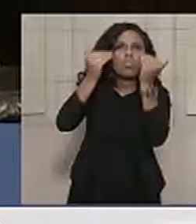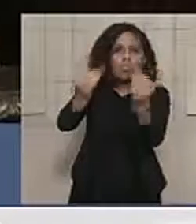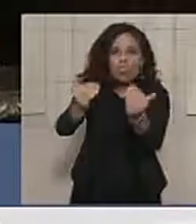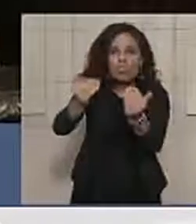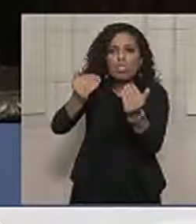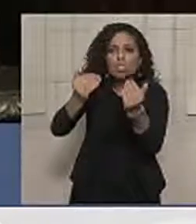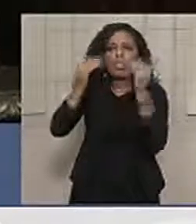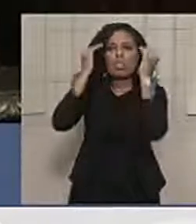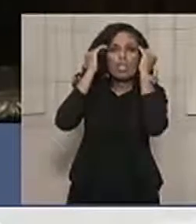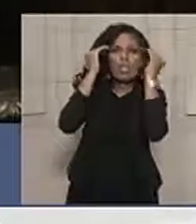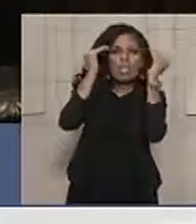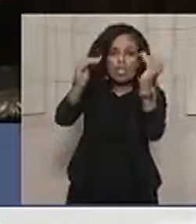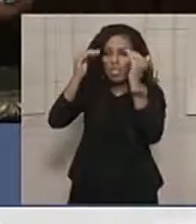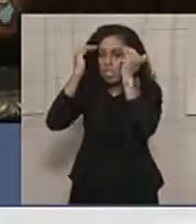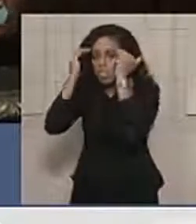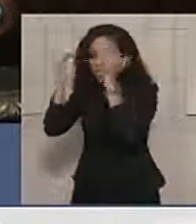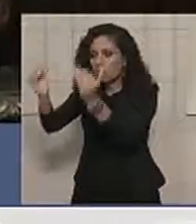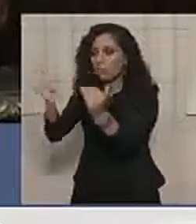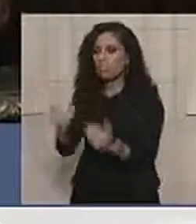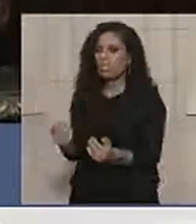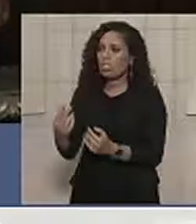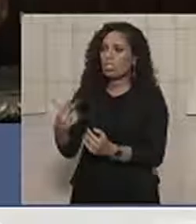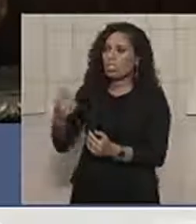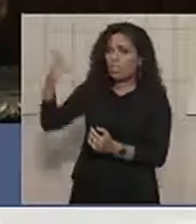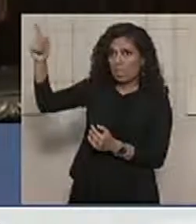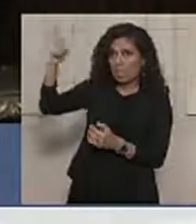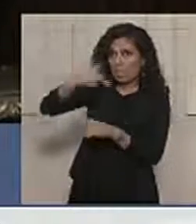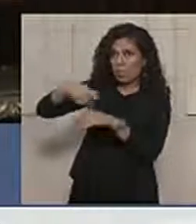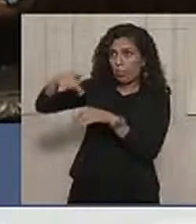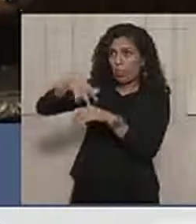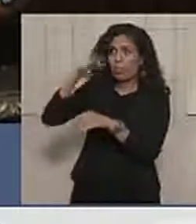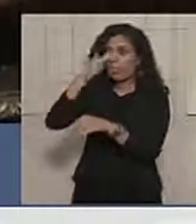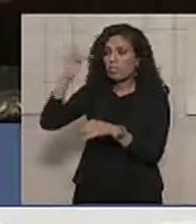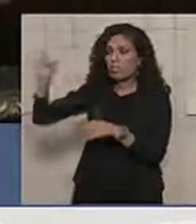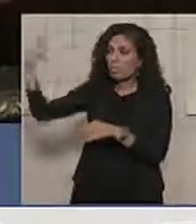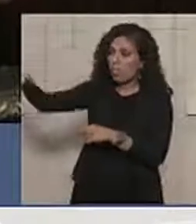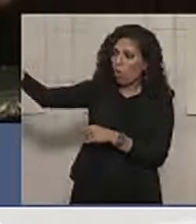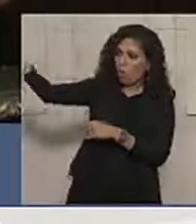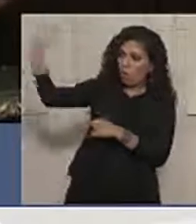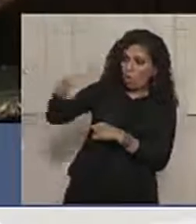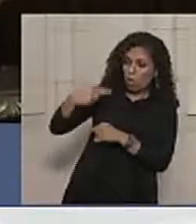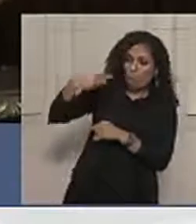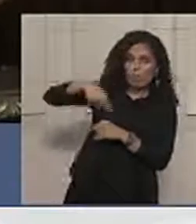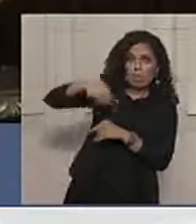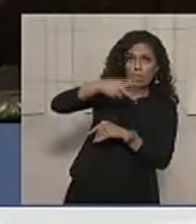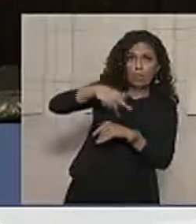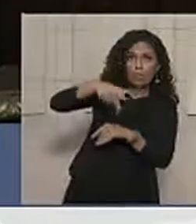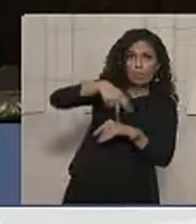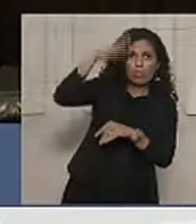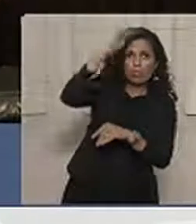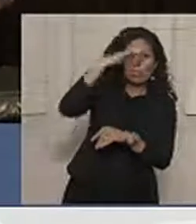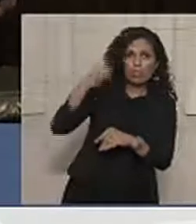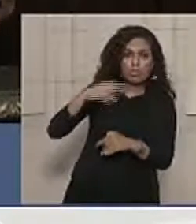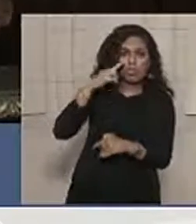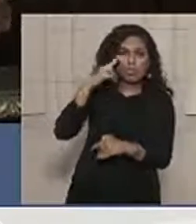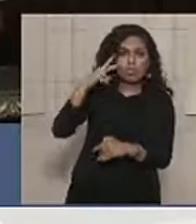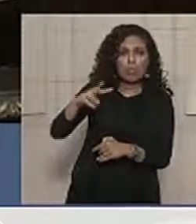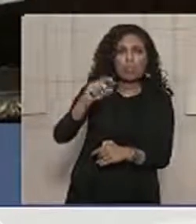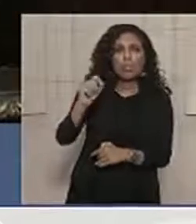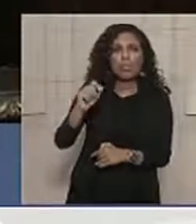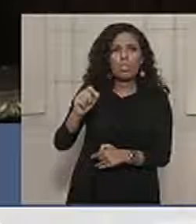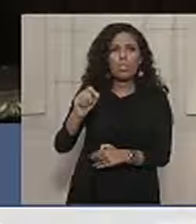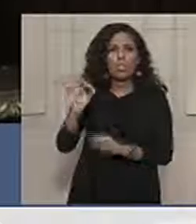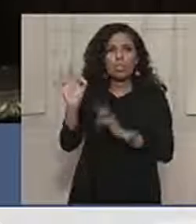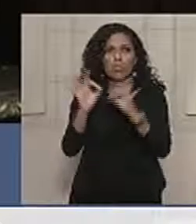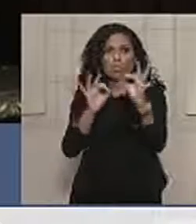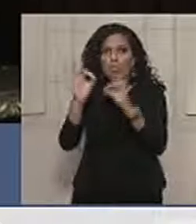símbolo. E olha para nós, um Estado que produz ausência de perspectiva